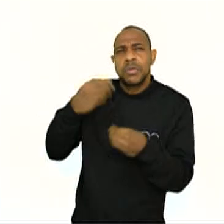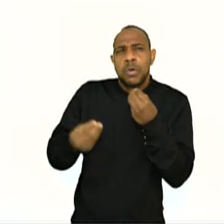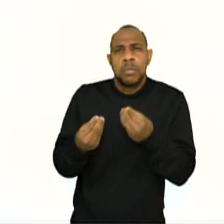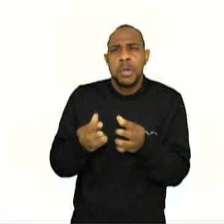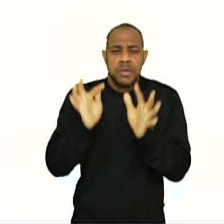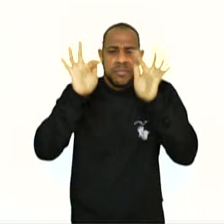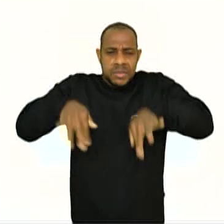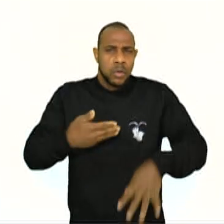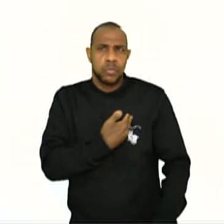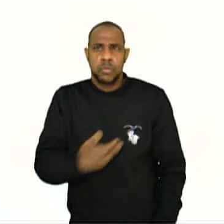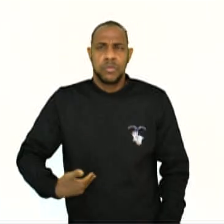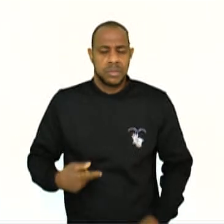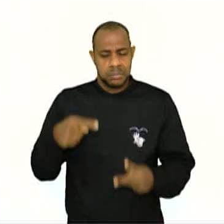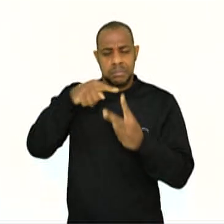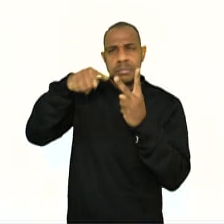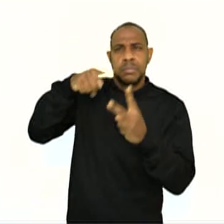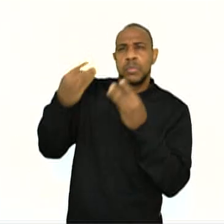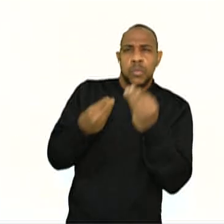voltamos com a correção.